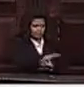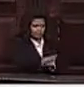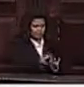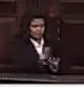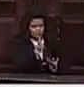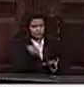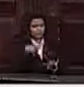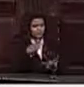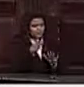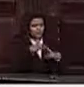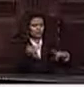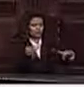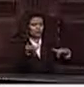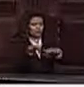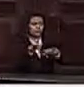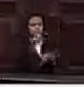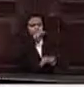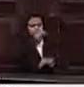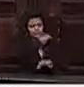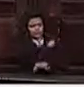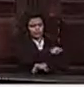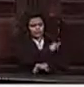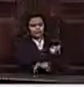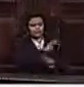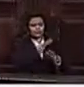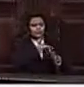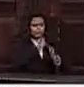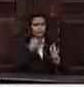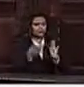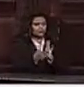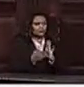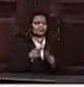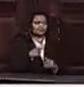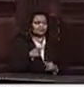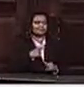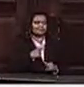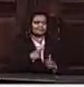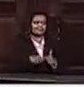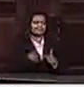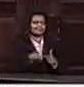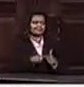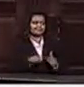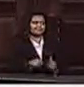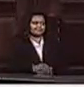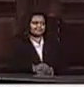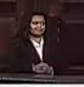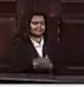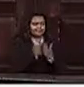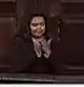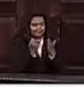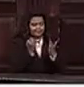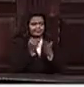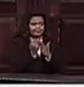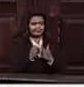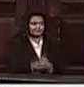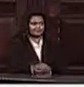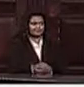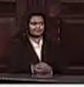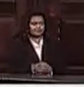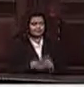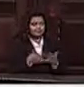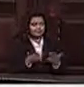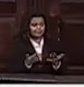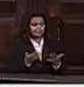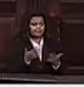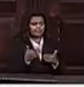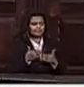né? O deputado Zaqueu já disse aqui, pediu uma audiência pública, que com certeza será aprovada na nossa reunião,